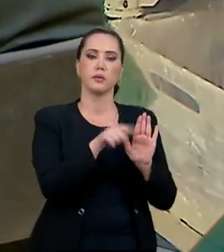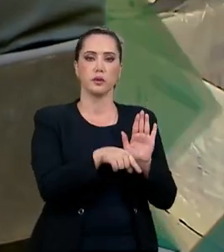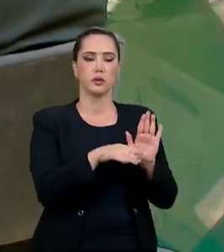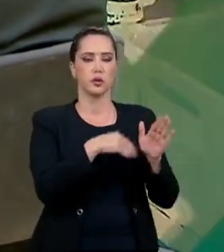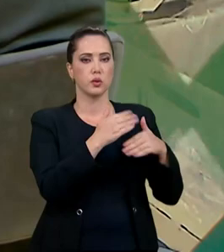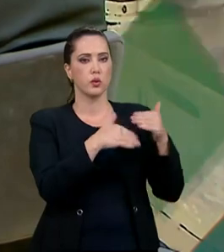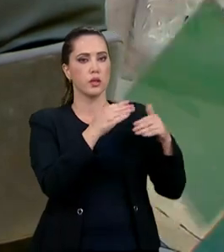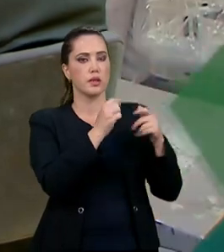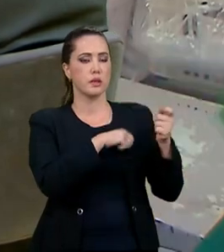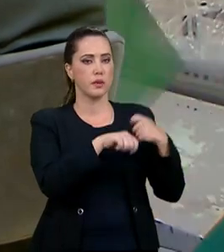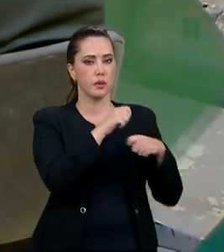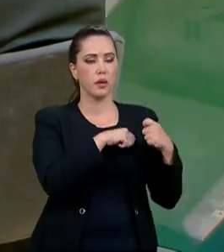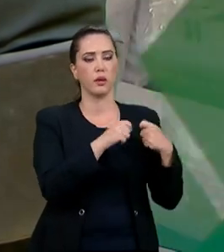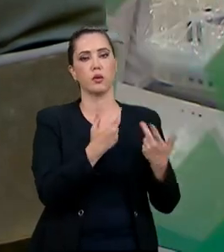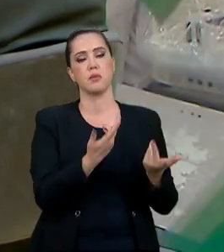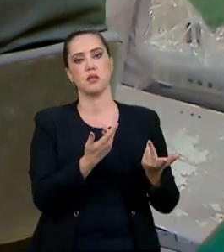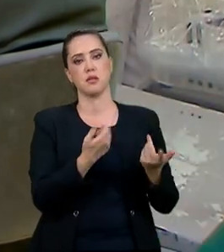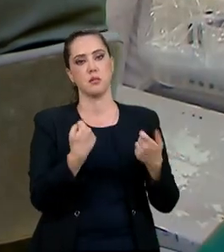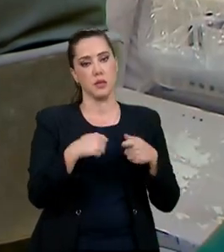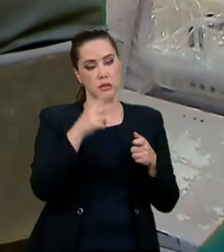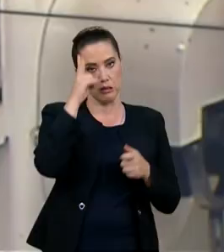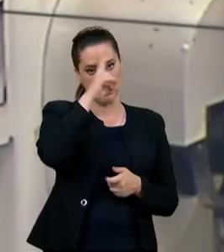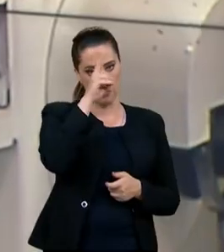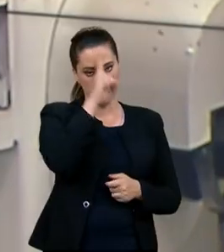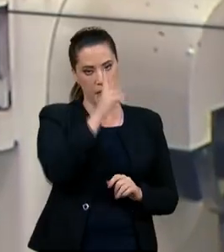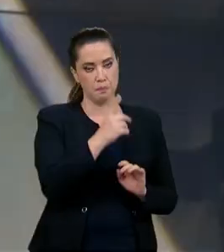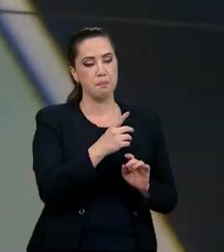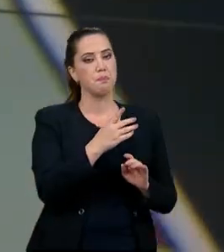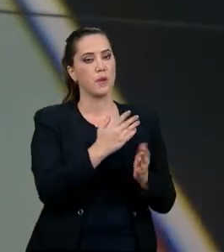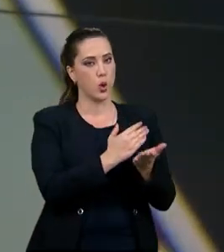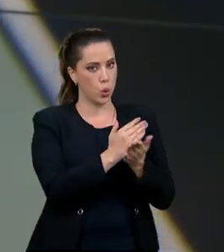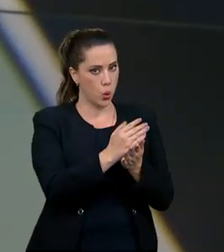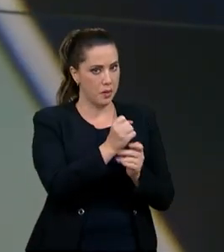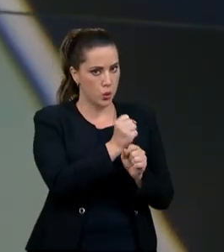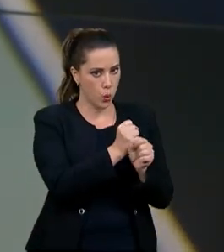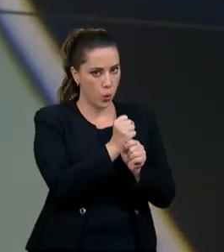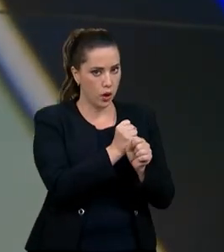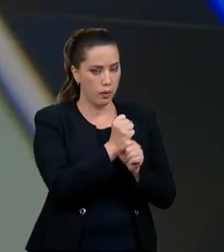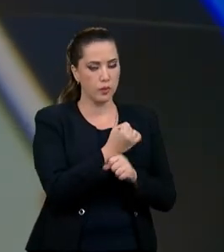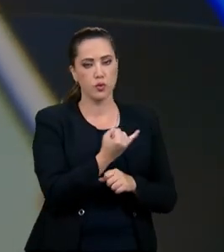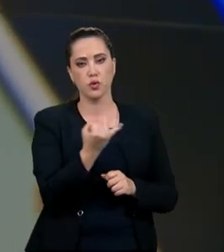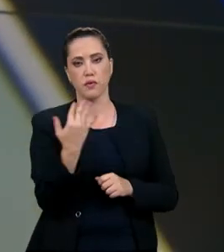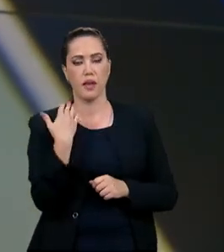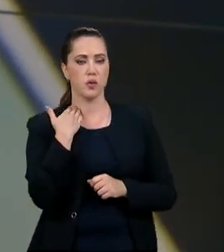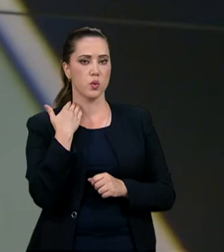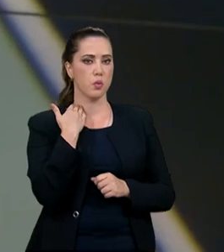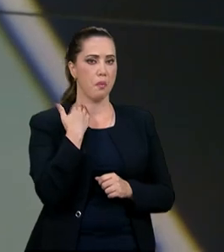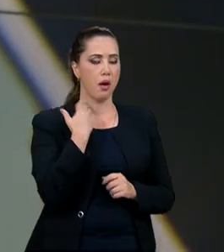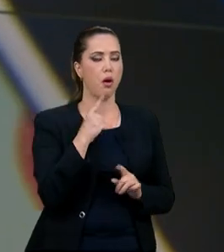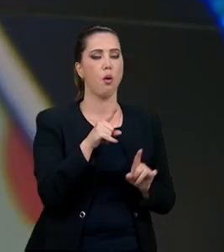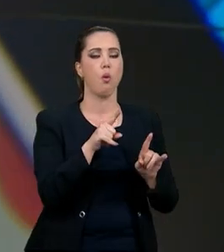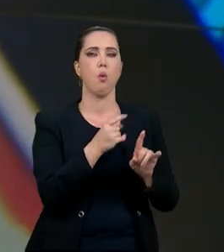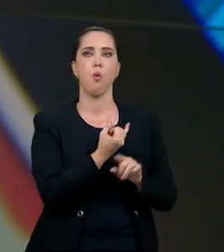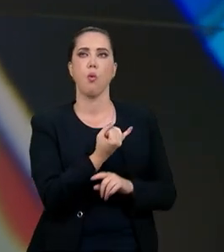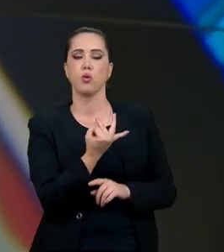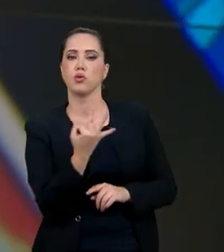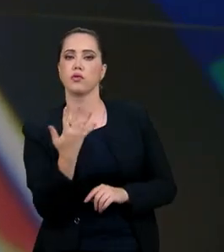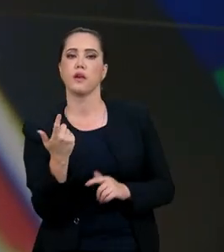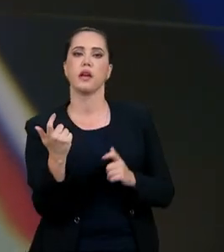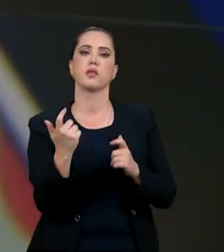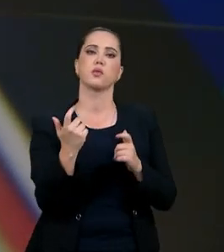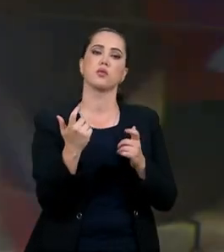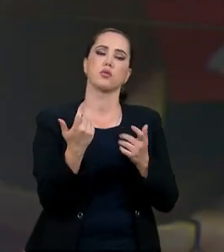no crescimento da economia. Lembrando que, no começo do ano, vários bancos de investimento e vários atores do